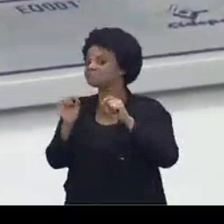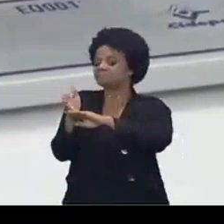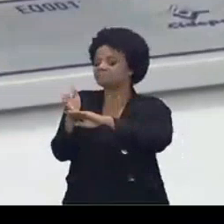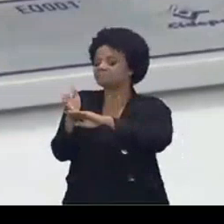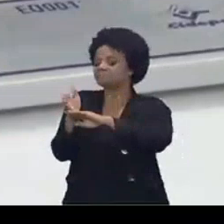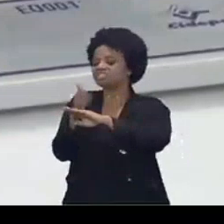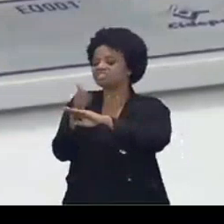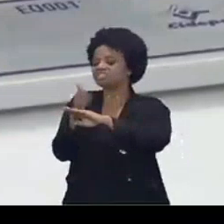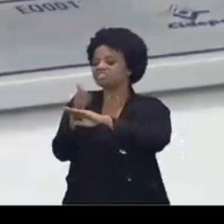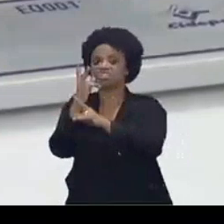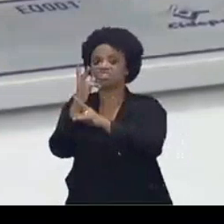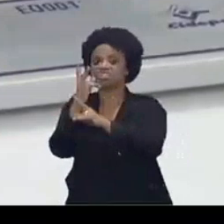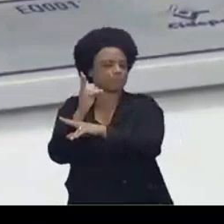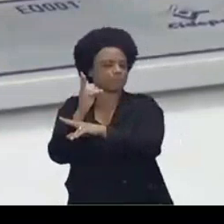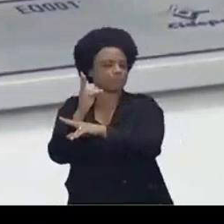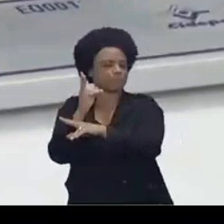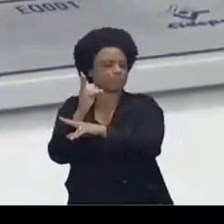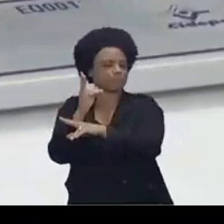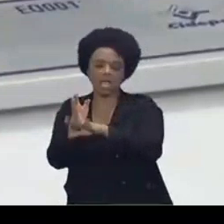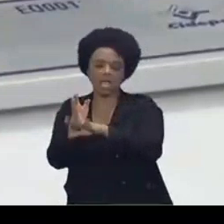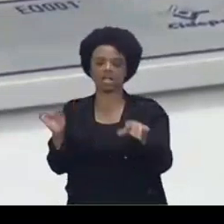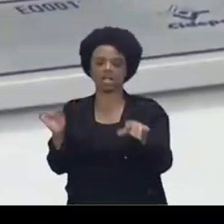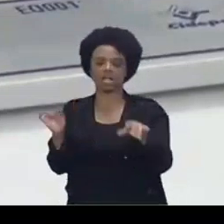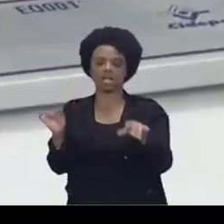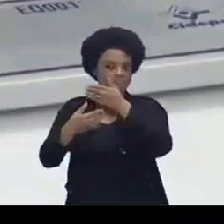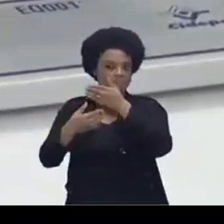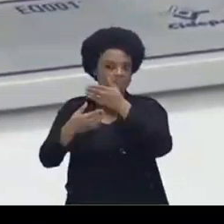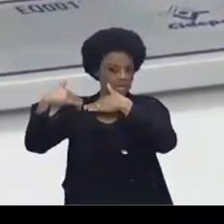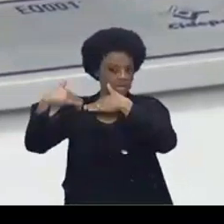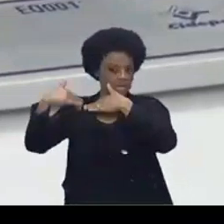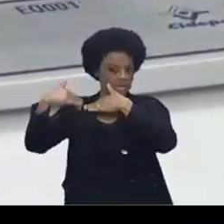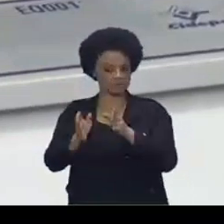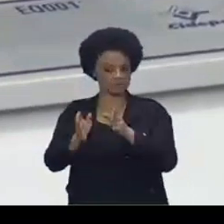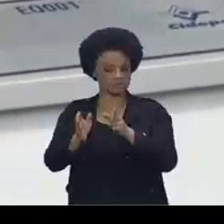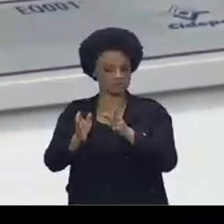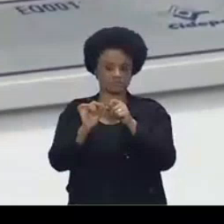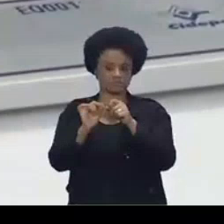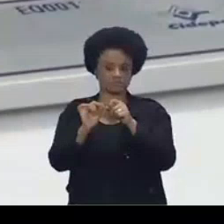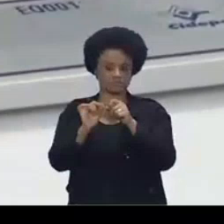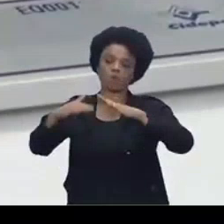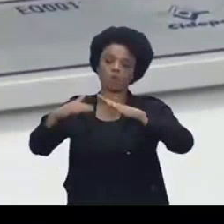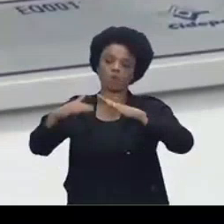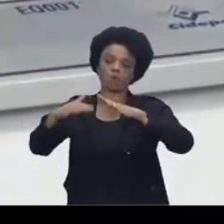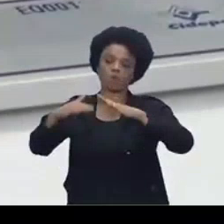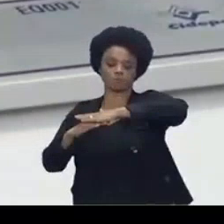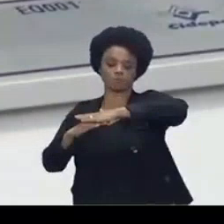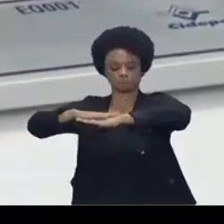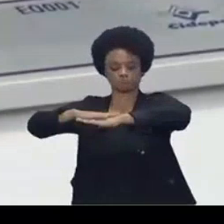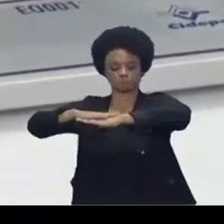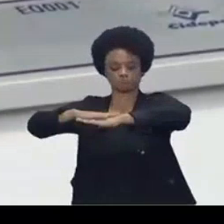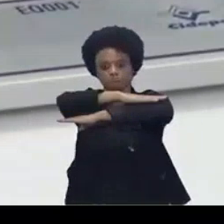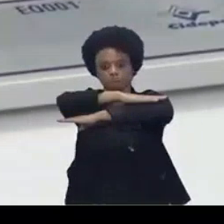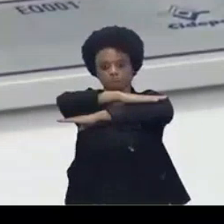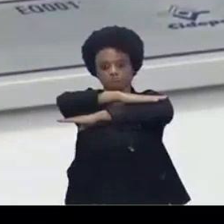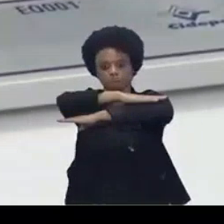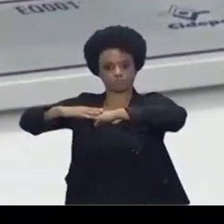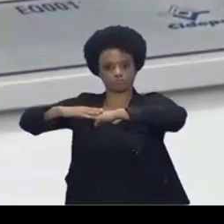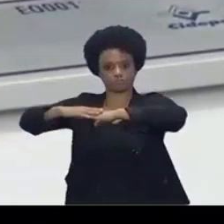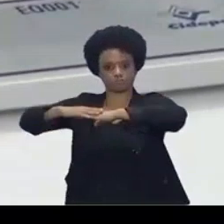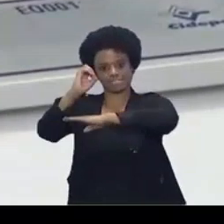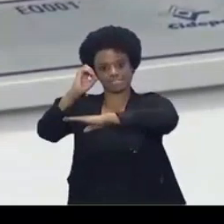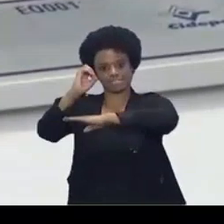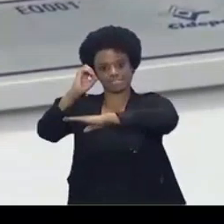Retirar da mesma maneira com que nós fizemos quando nós tínhamos com o ângulo zero, ou seja, nós